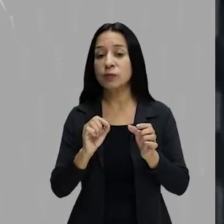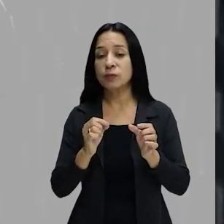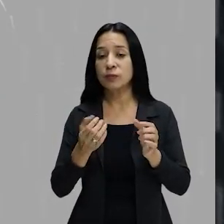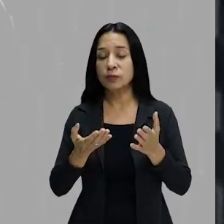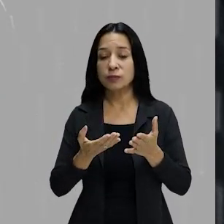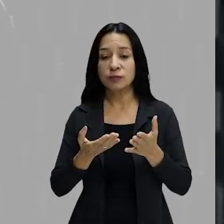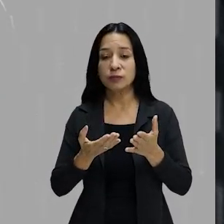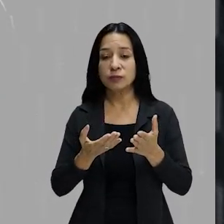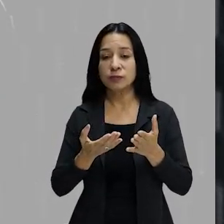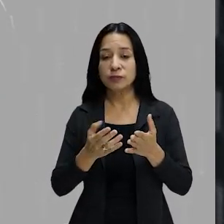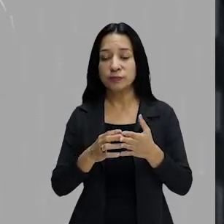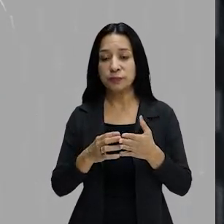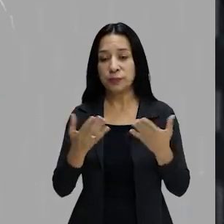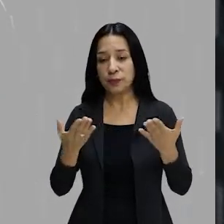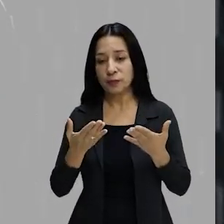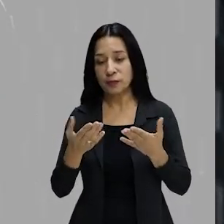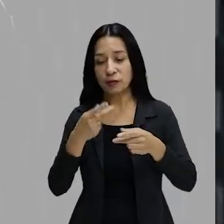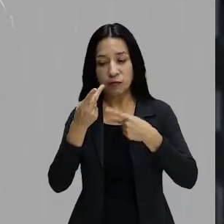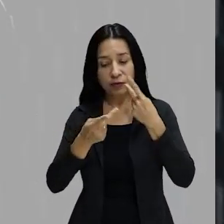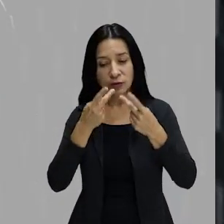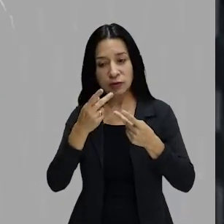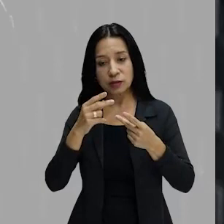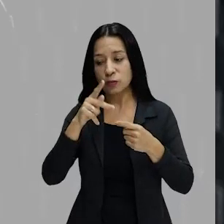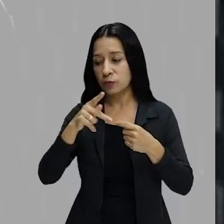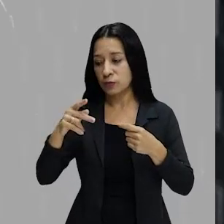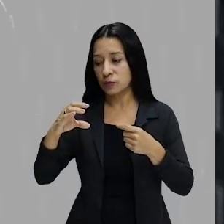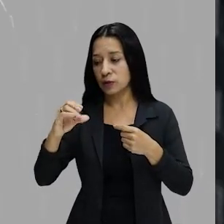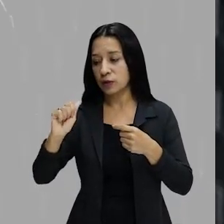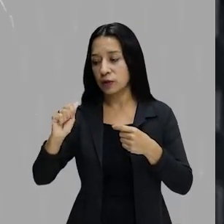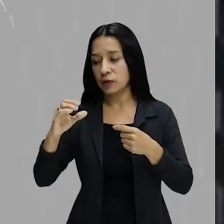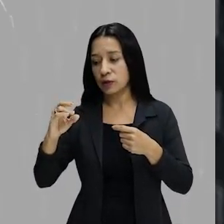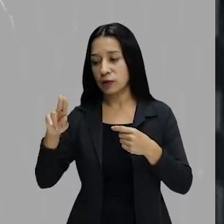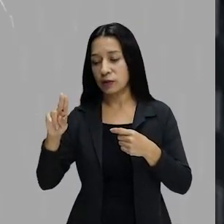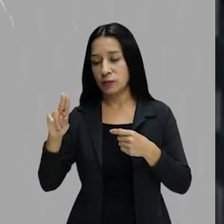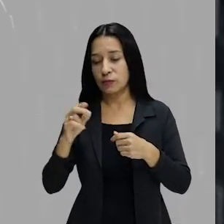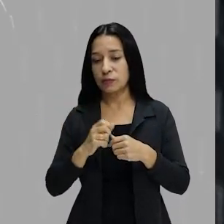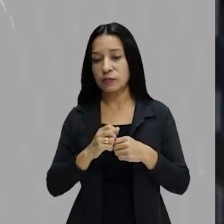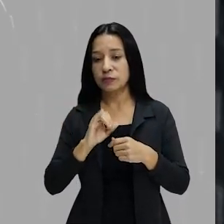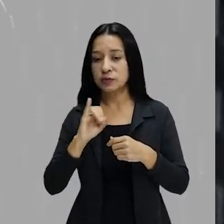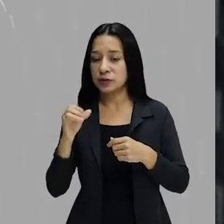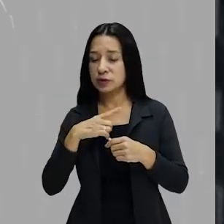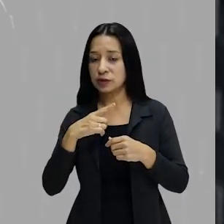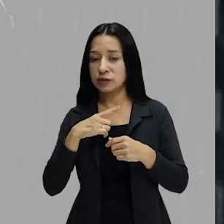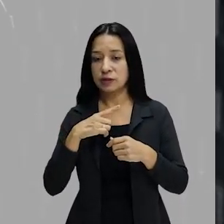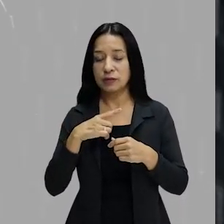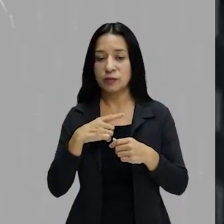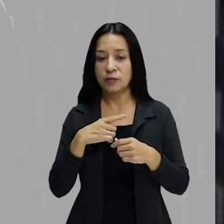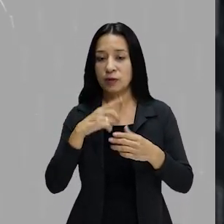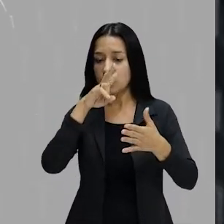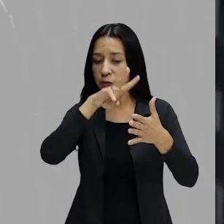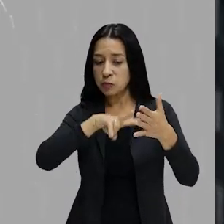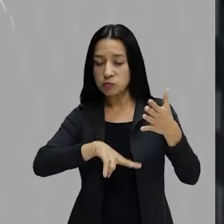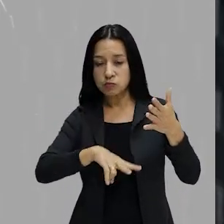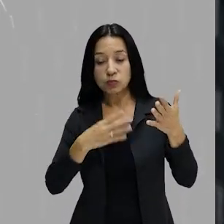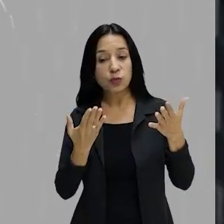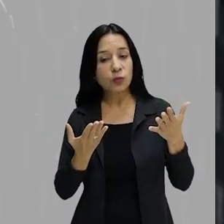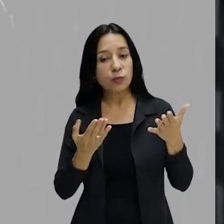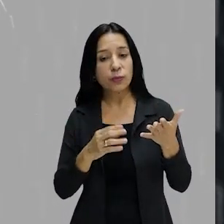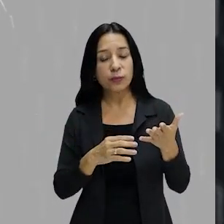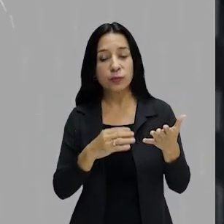na voz da professora Cacau. Se houvesse uma despedida, talvez fosse mais triste.